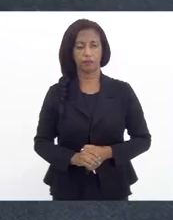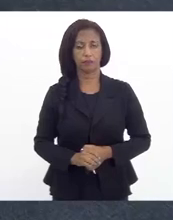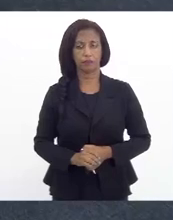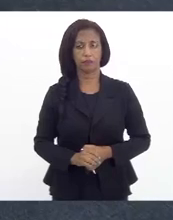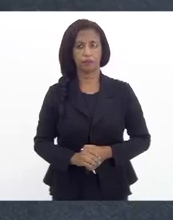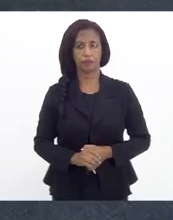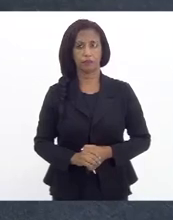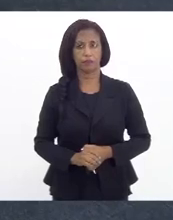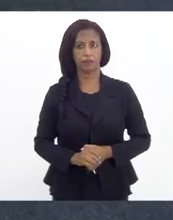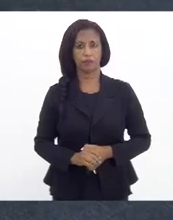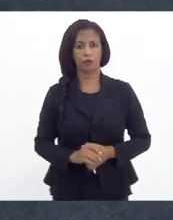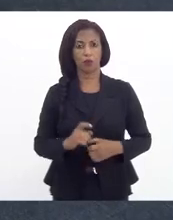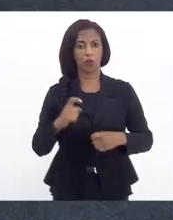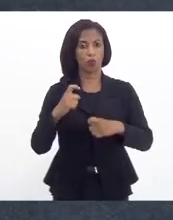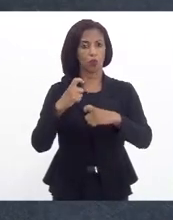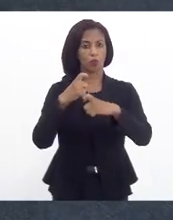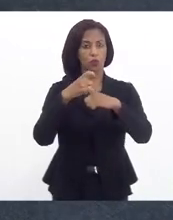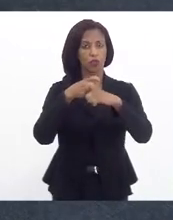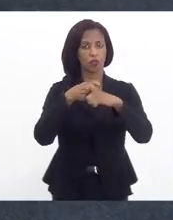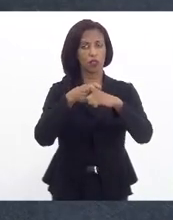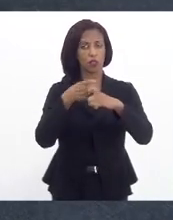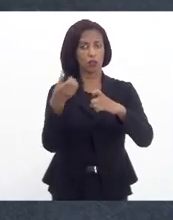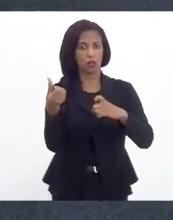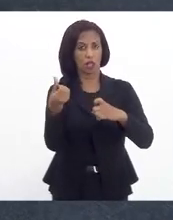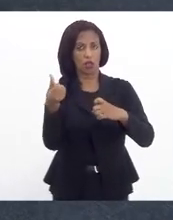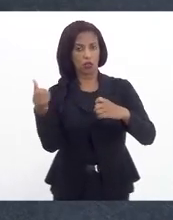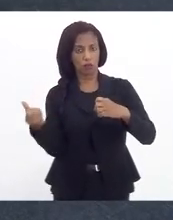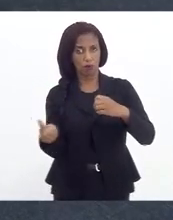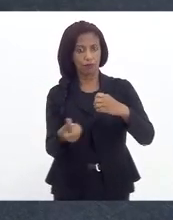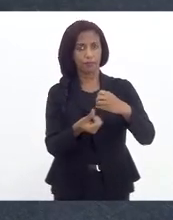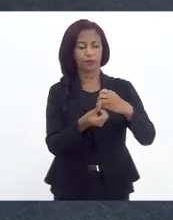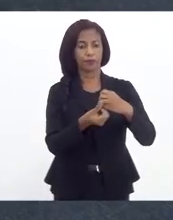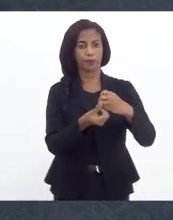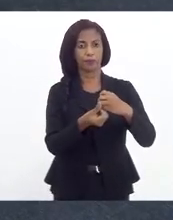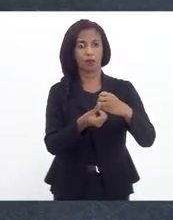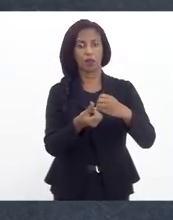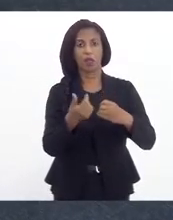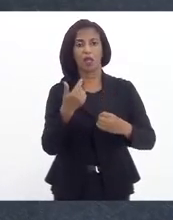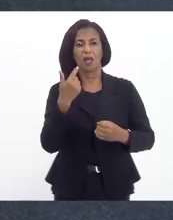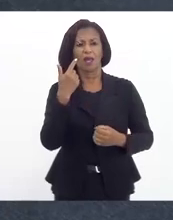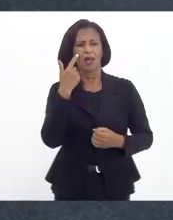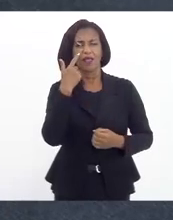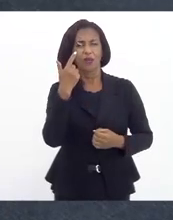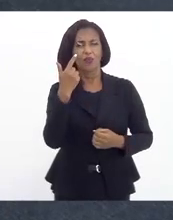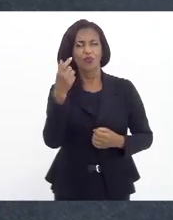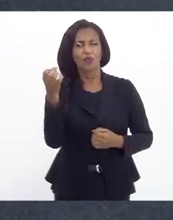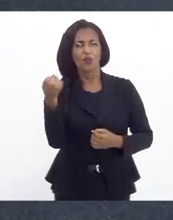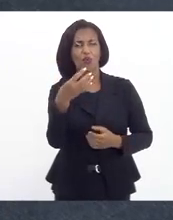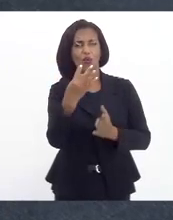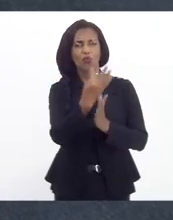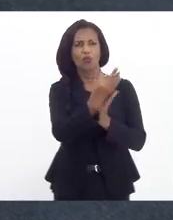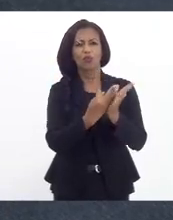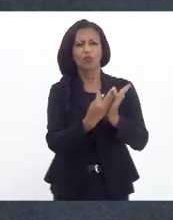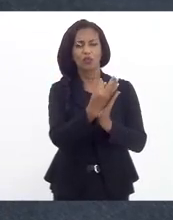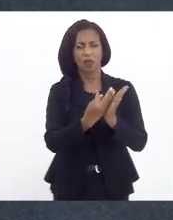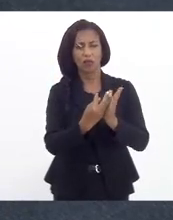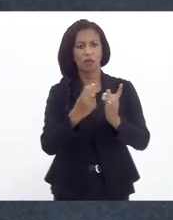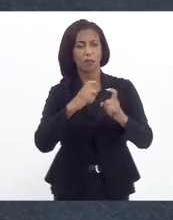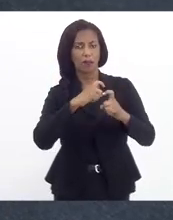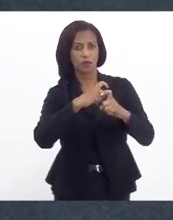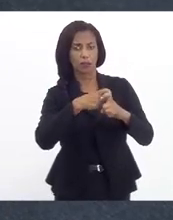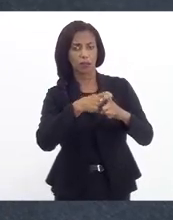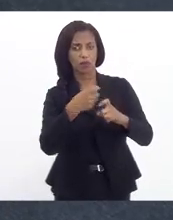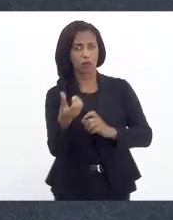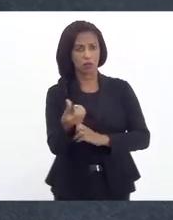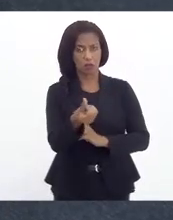inciso 6, que eu não peguei a nova redação. O inciso 6